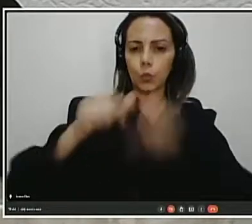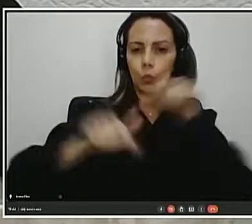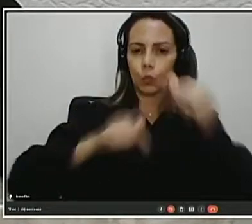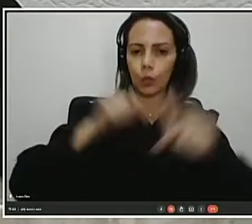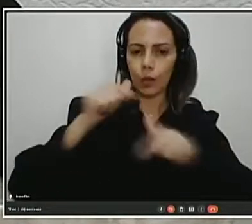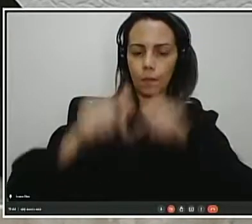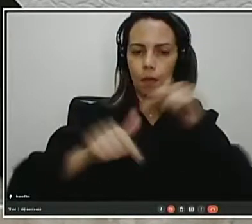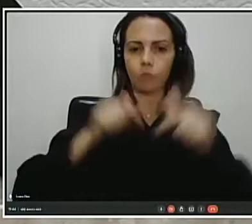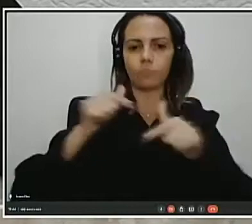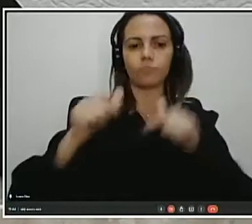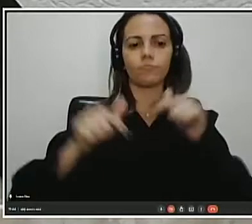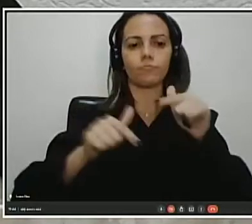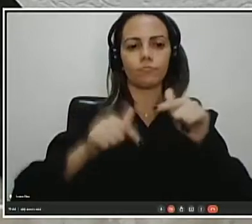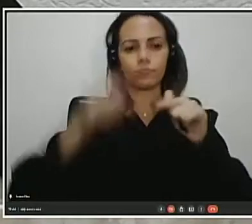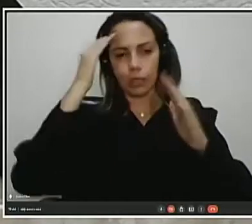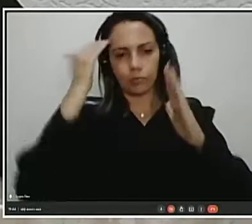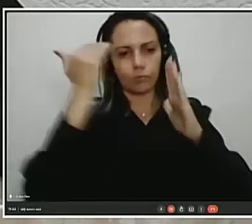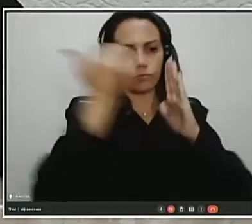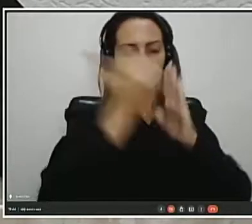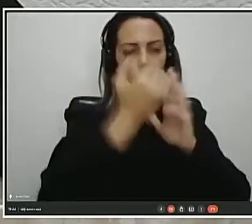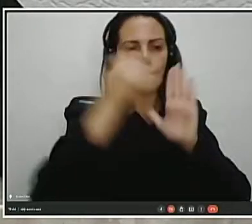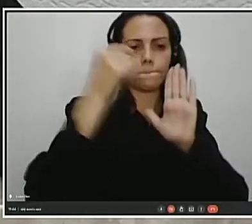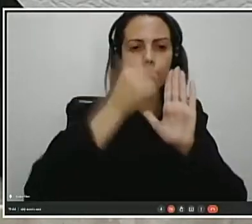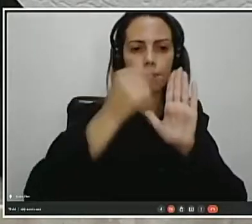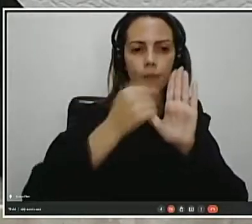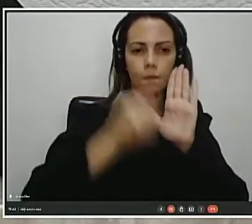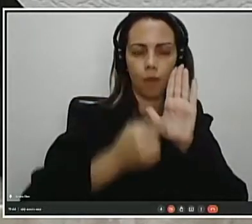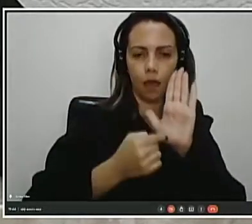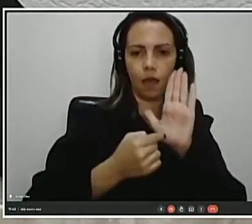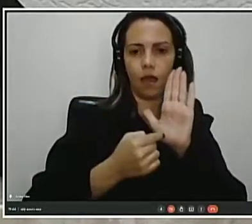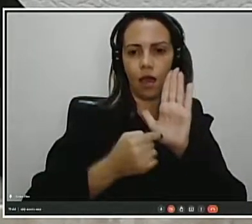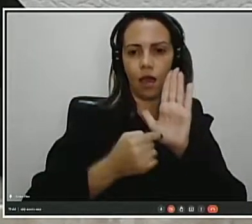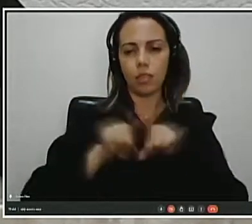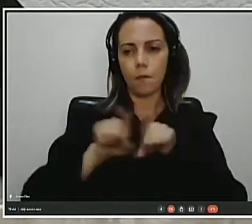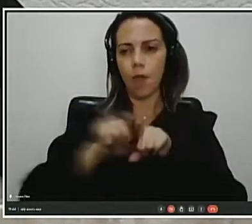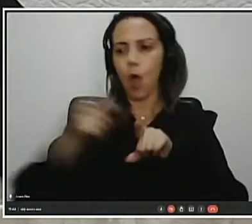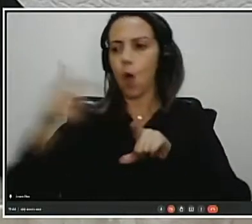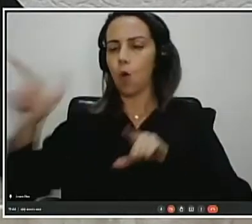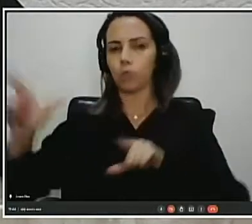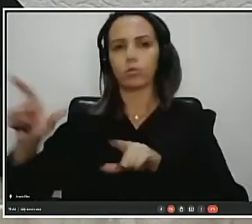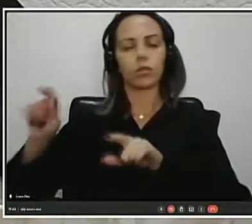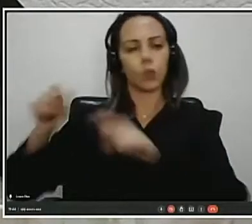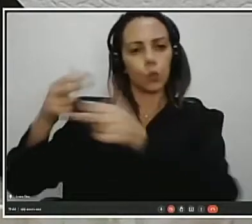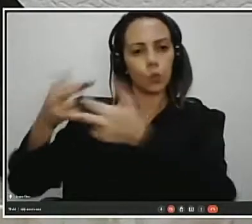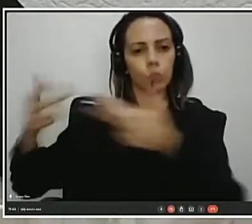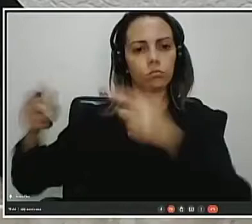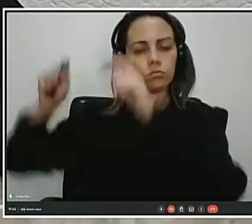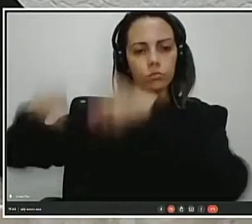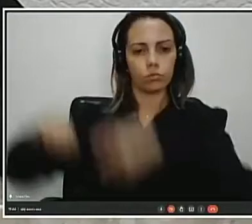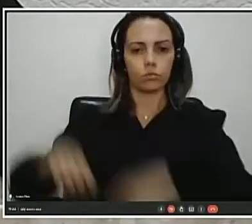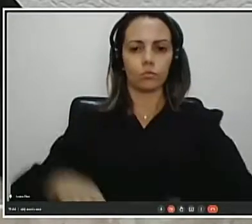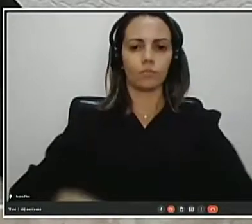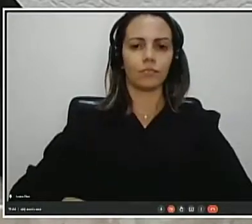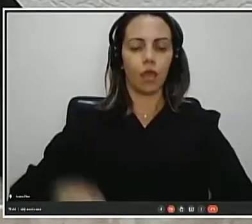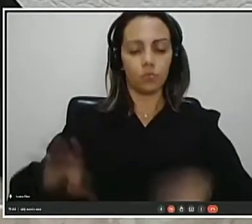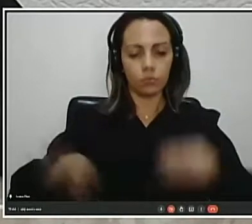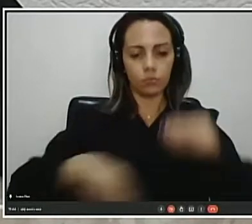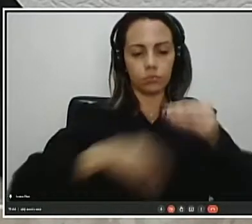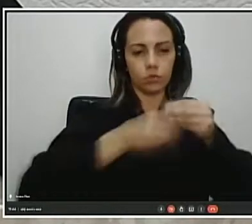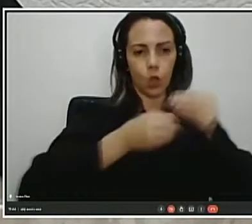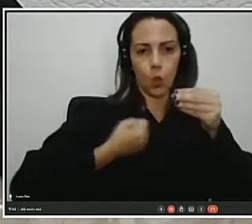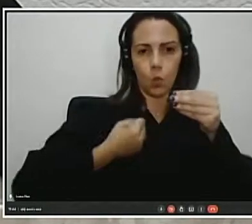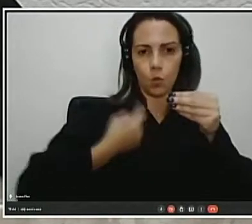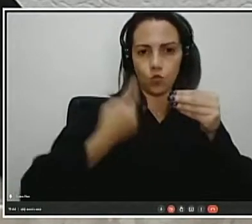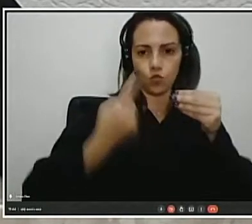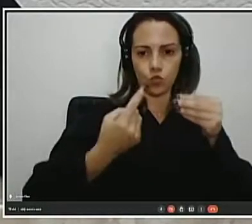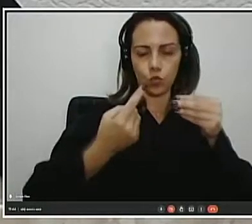que especifica e da outras providências. Fundamentação. A emenda de número 1 ao